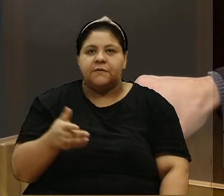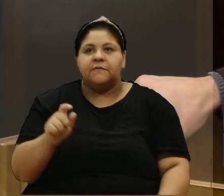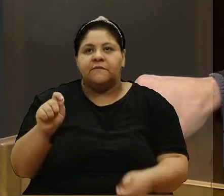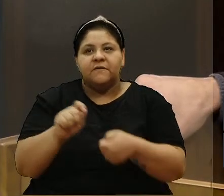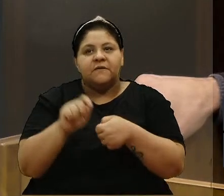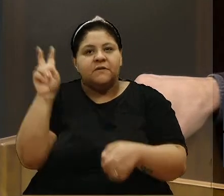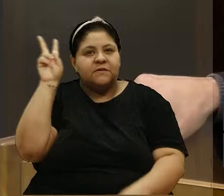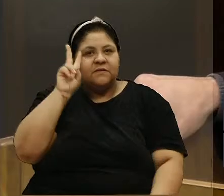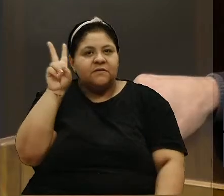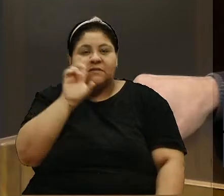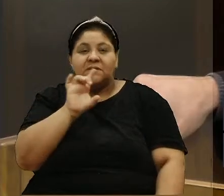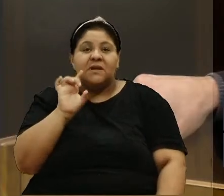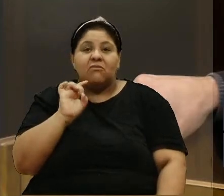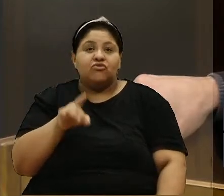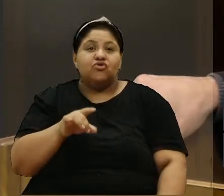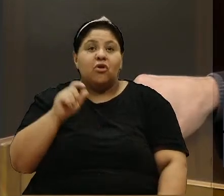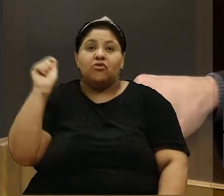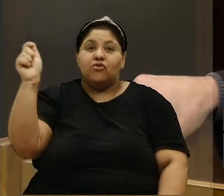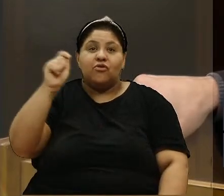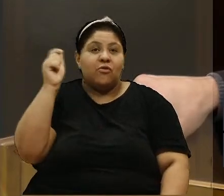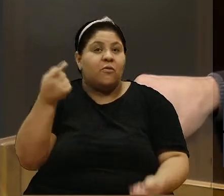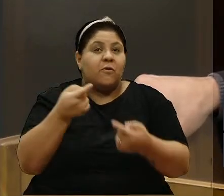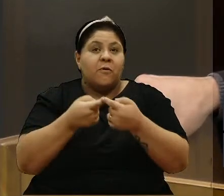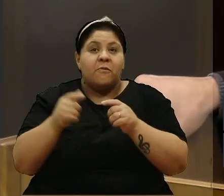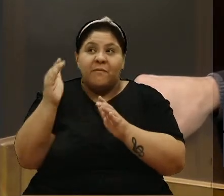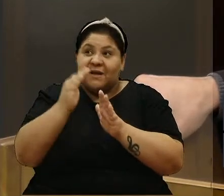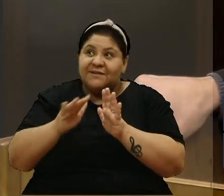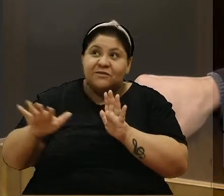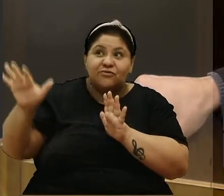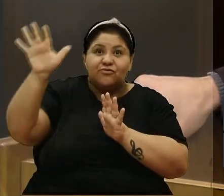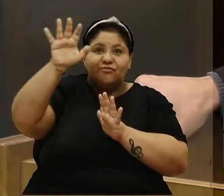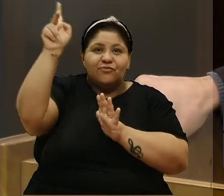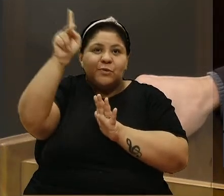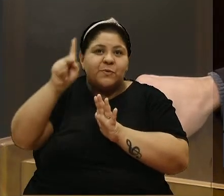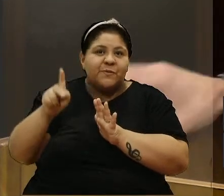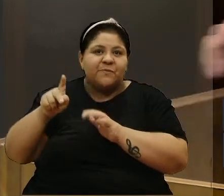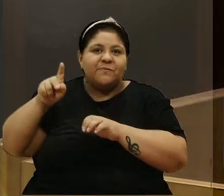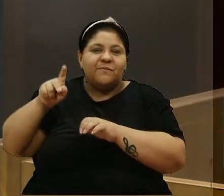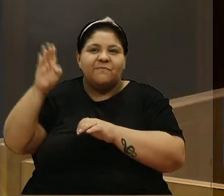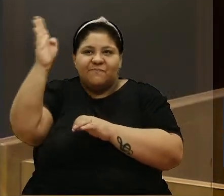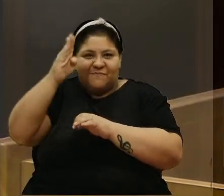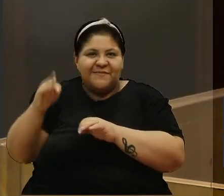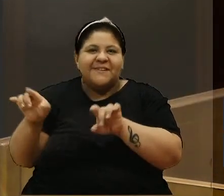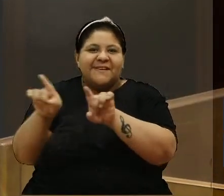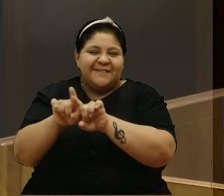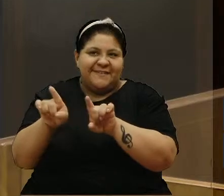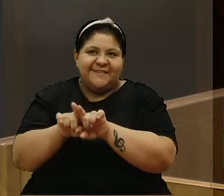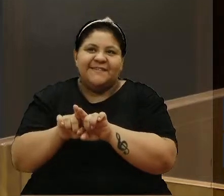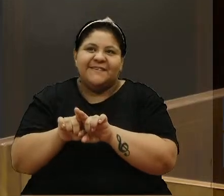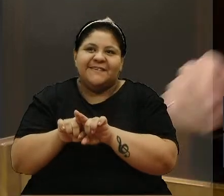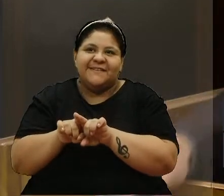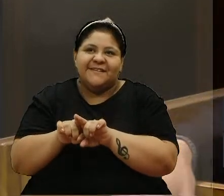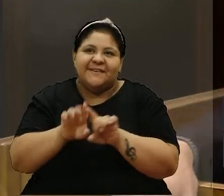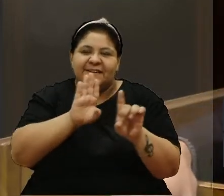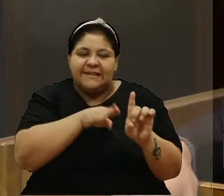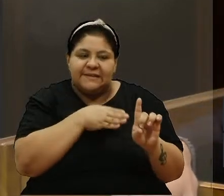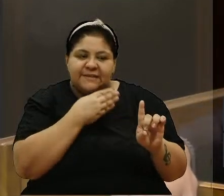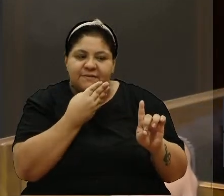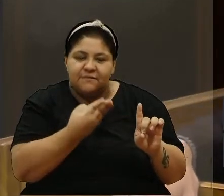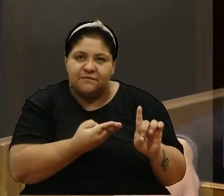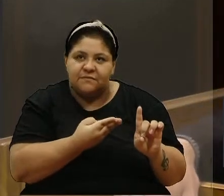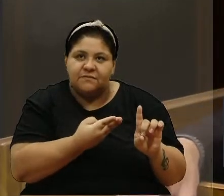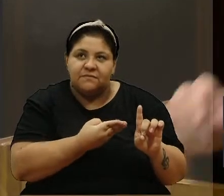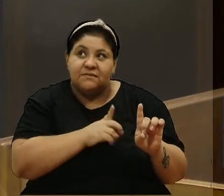história não só no nosso Rio Grande, mas em nível de país, do qual também receberam recentemente a homenagem lá